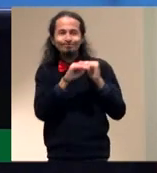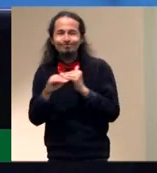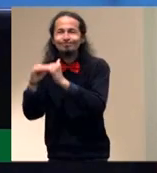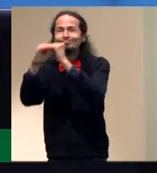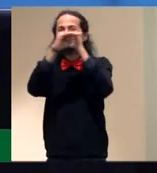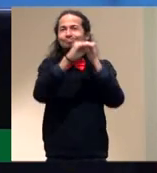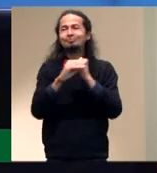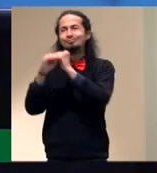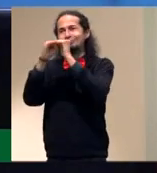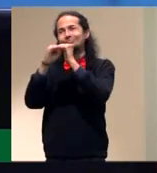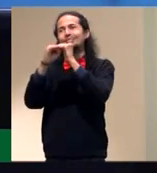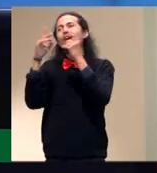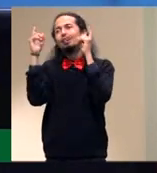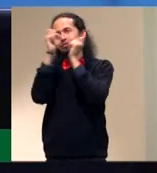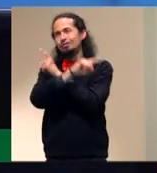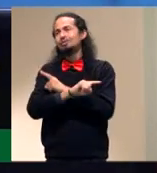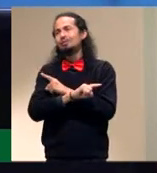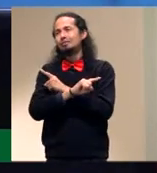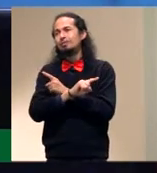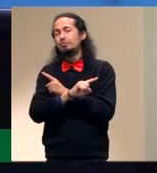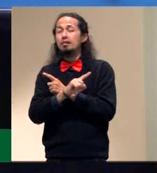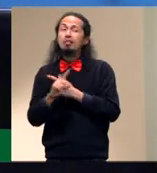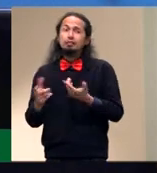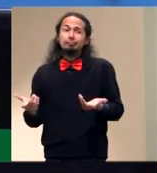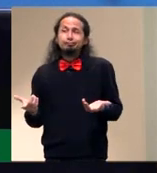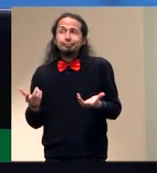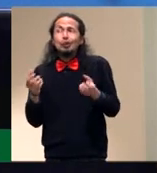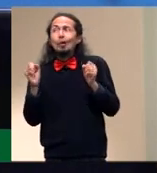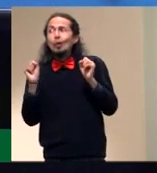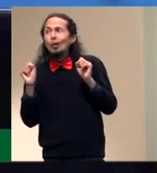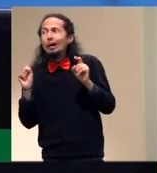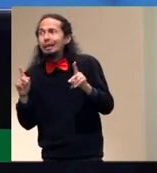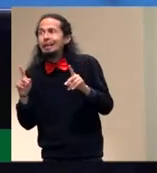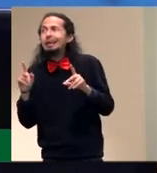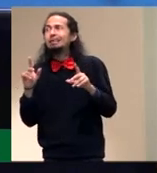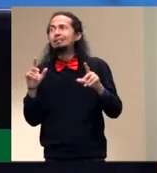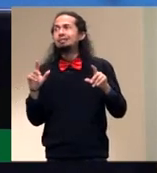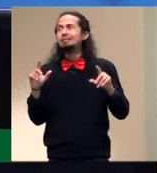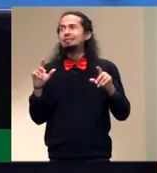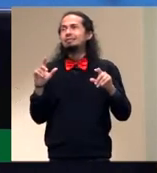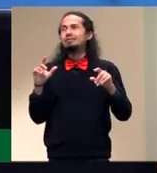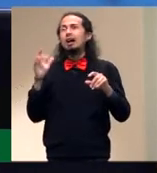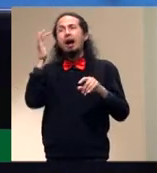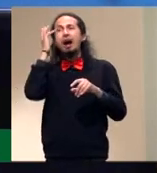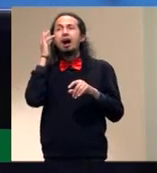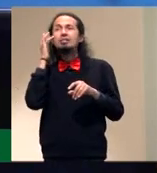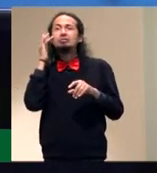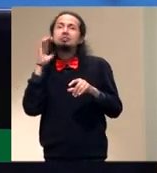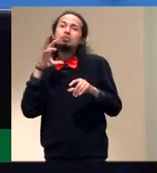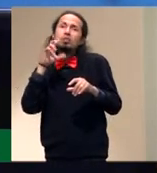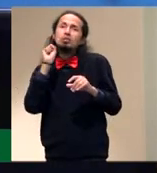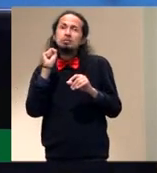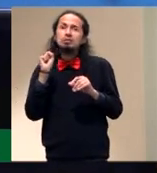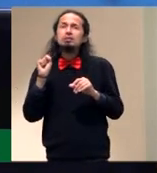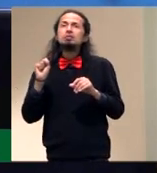Apesar disso, eu acho que se conseguiu um consenso mínimo. E aí eu queria pontuar, talvez repita algumas coisas que já foram ditas hoje e